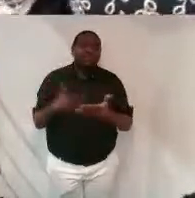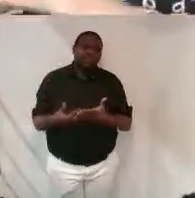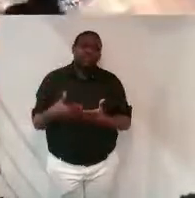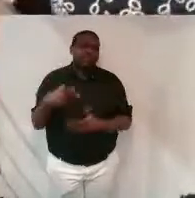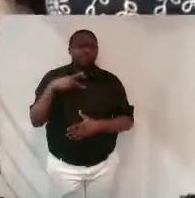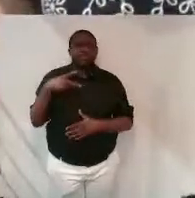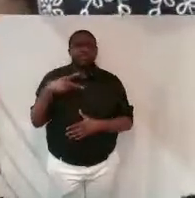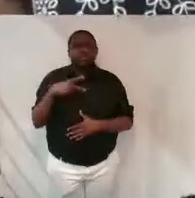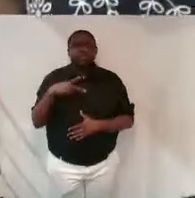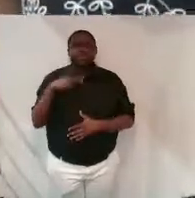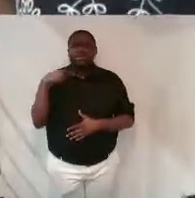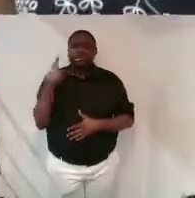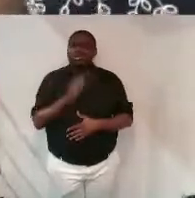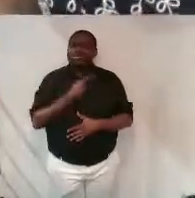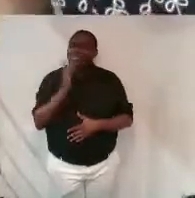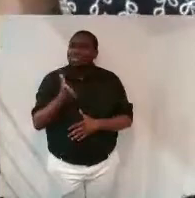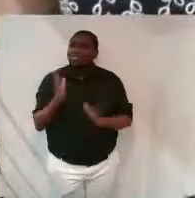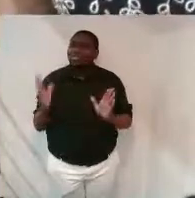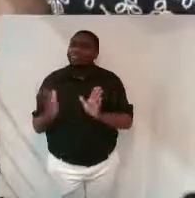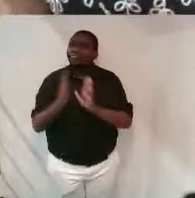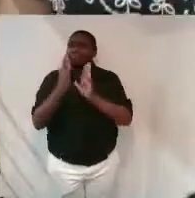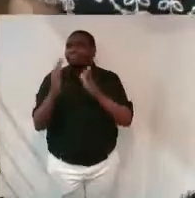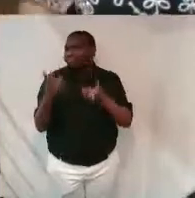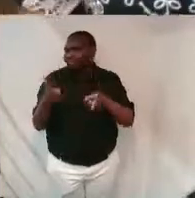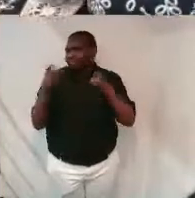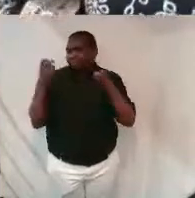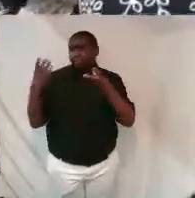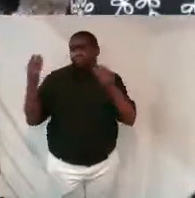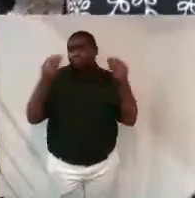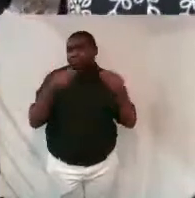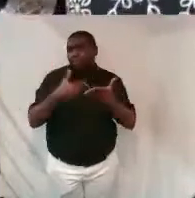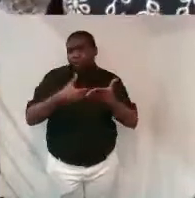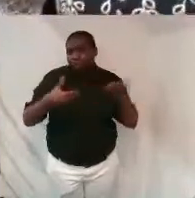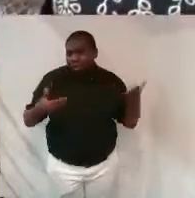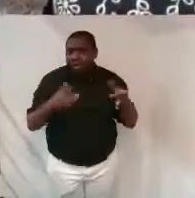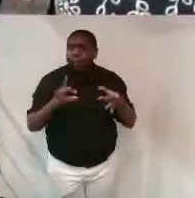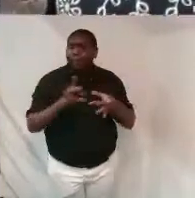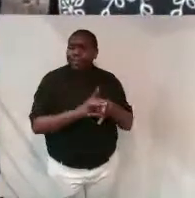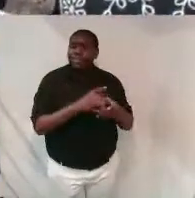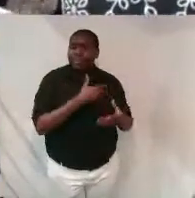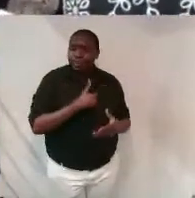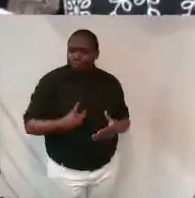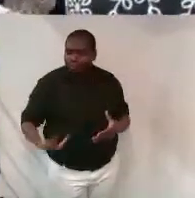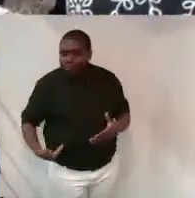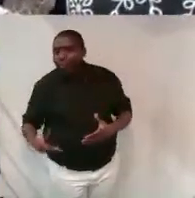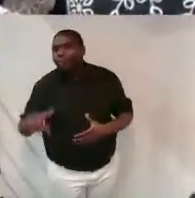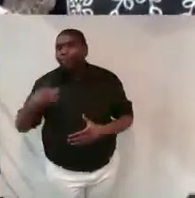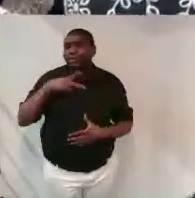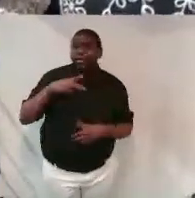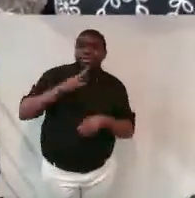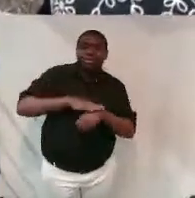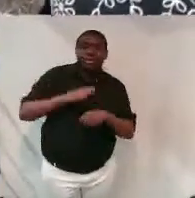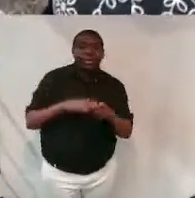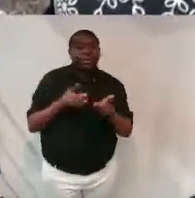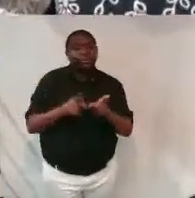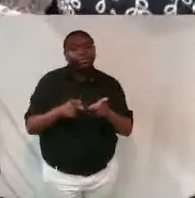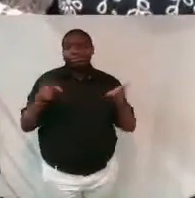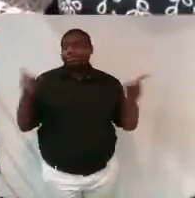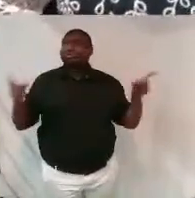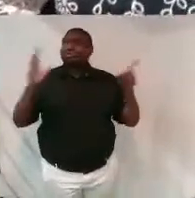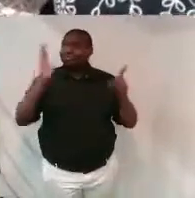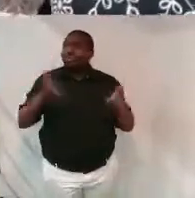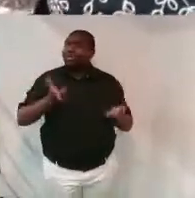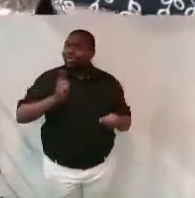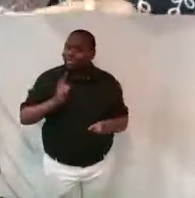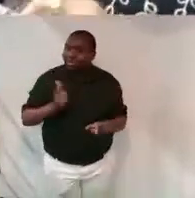estamos aí nos deparando com inúmeros contratos de parceria público-privadas por longos períodos sendo celebrados,